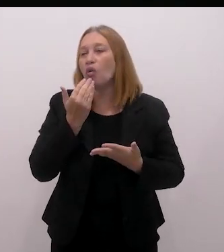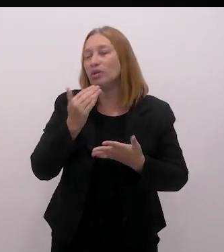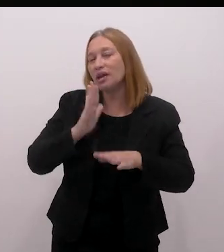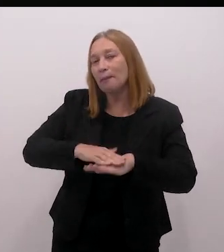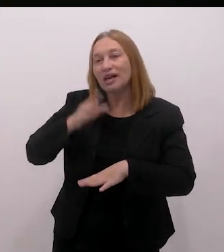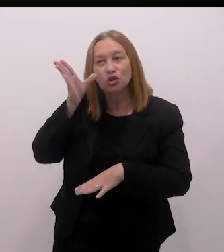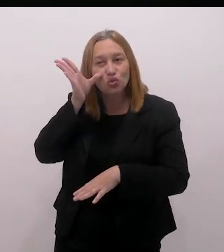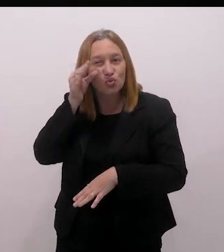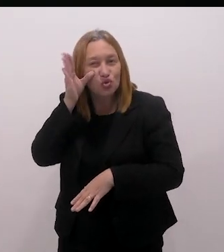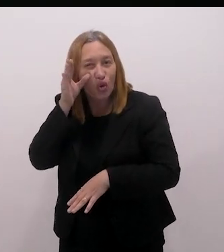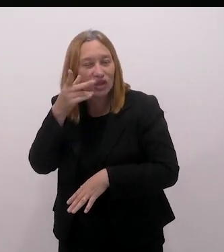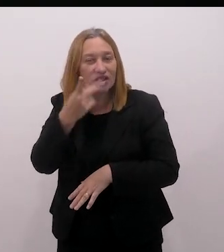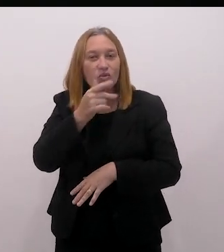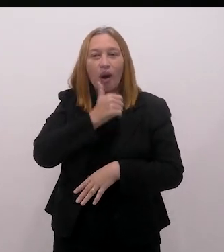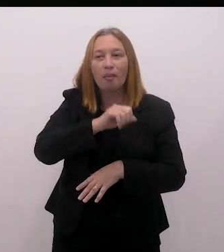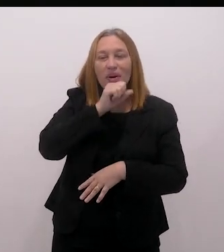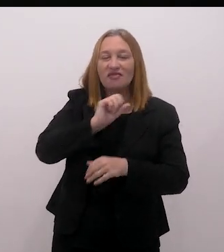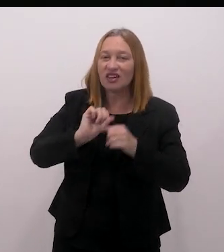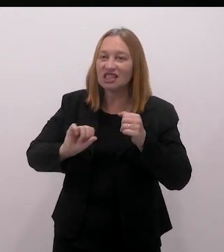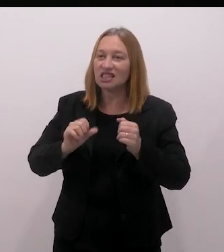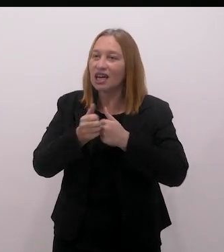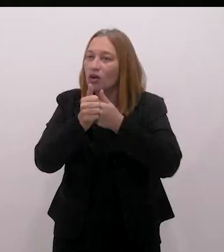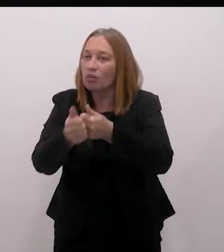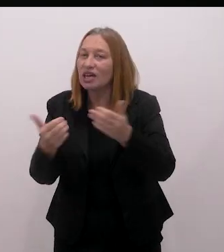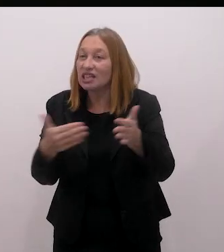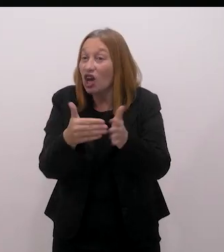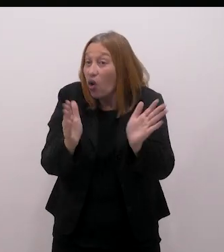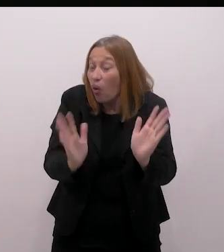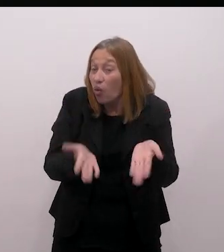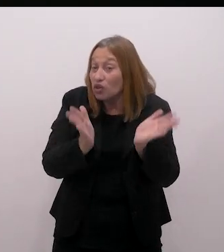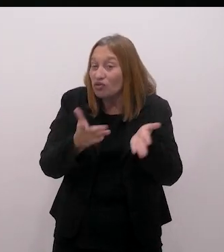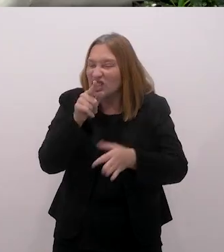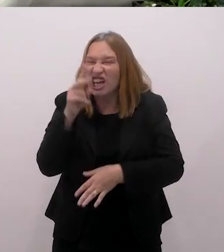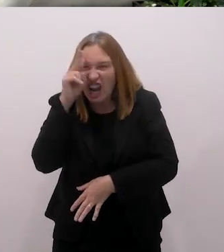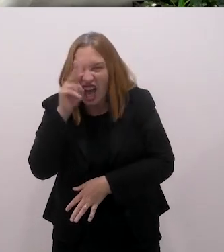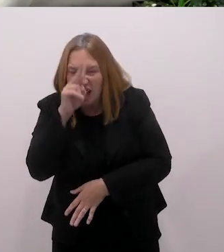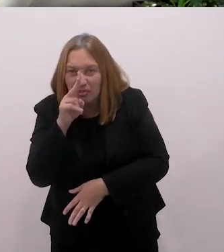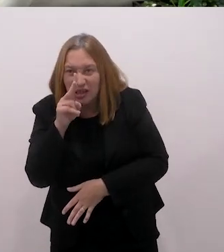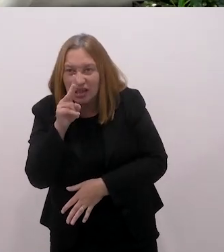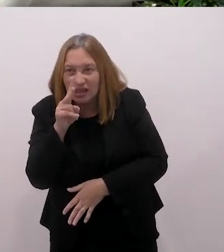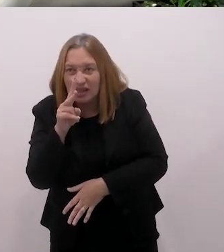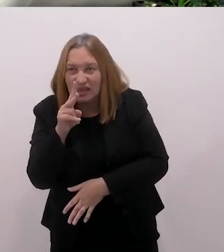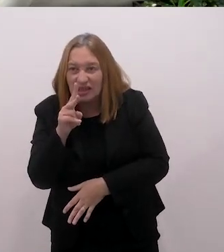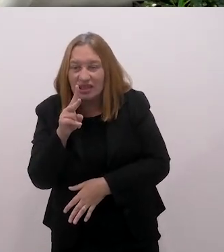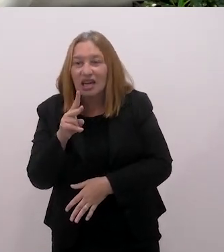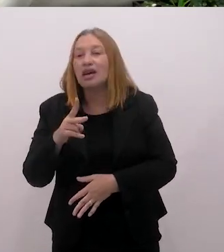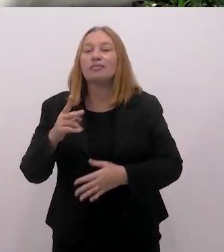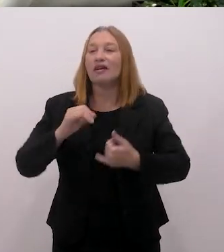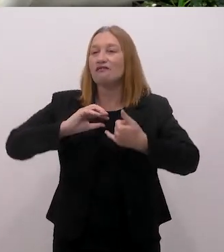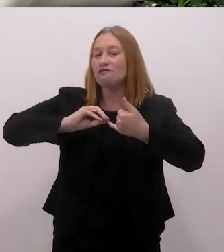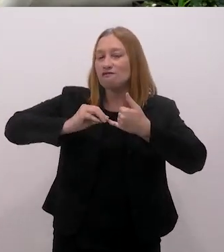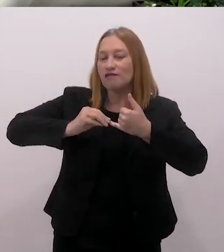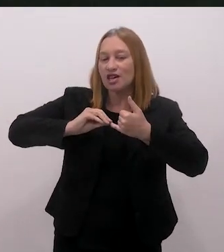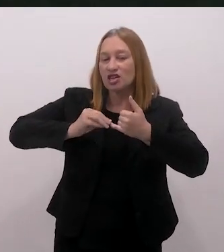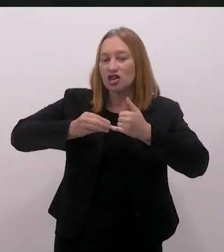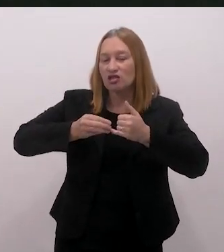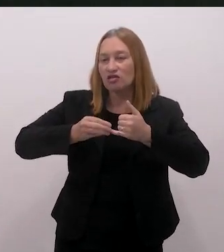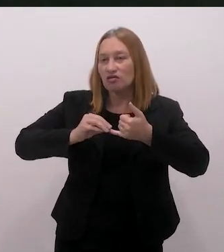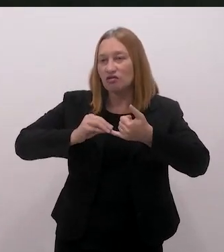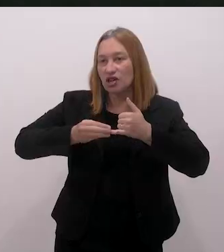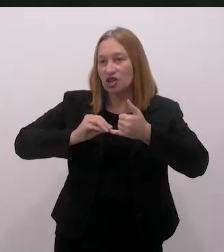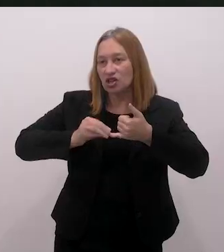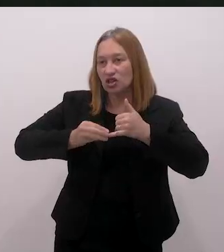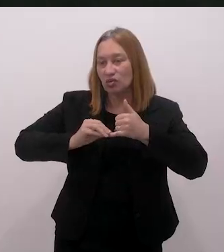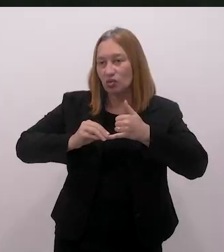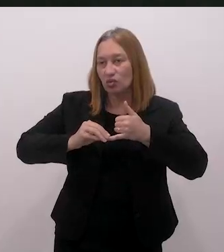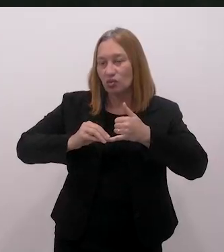pratos mais curiosos e mais interessantes que a sua mãe fazia, que te acompanham, que você Feijoada. lembra? Era o principal. Minha mãe fazia uma feijoada que